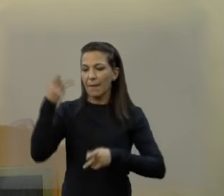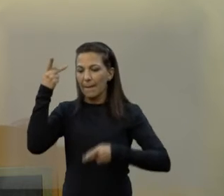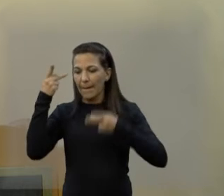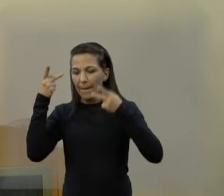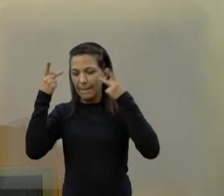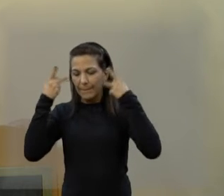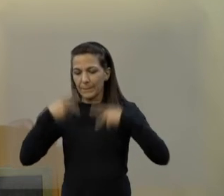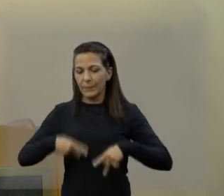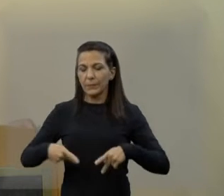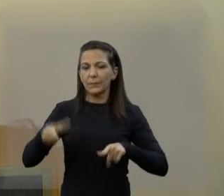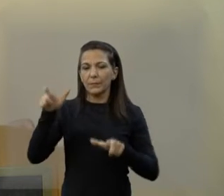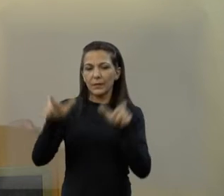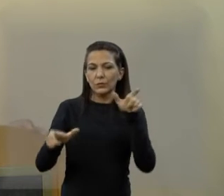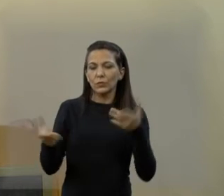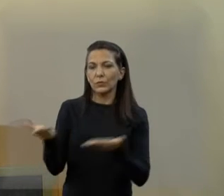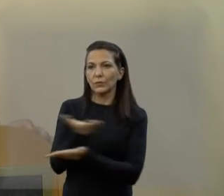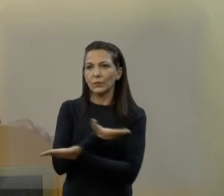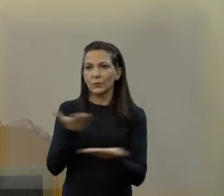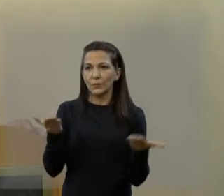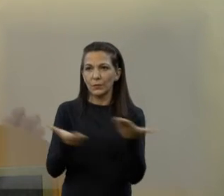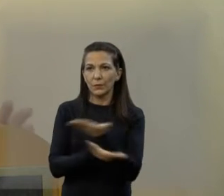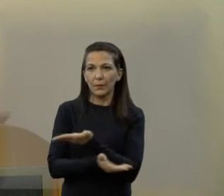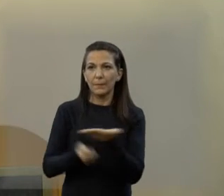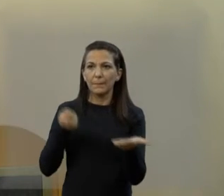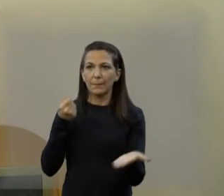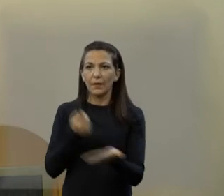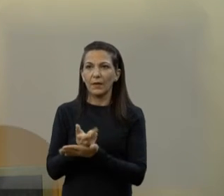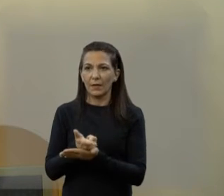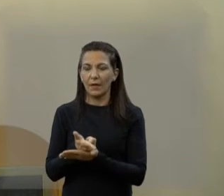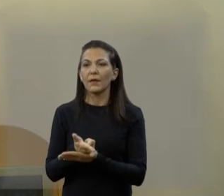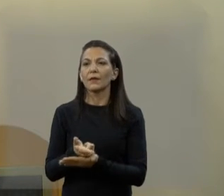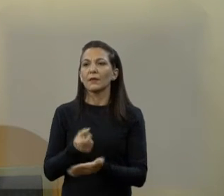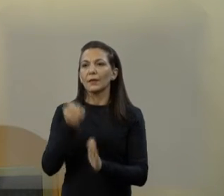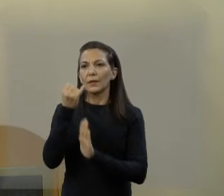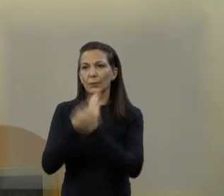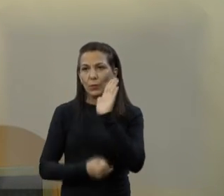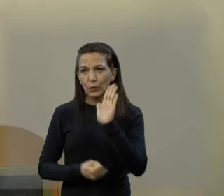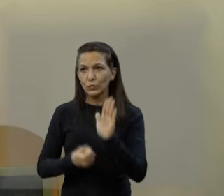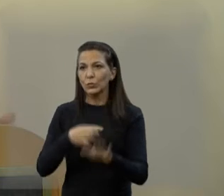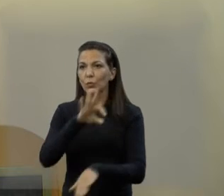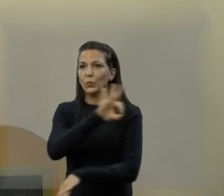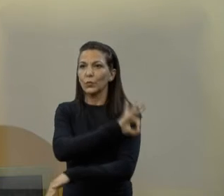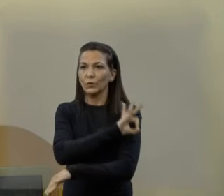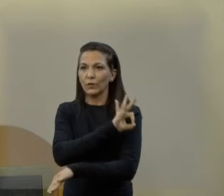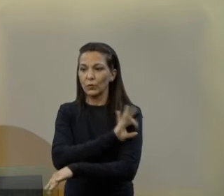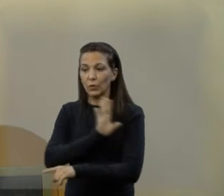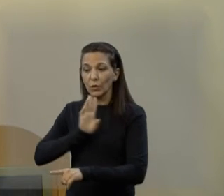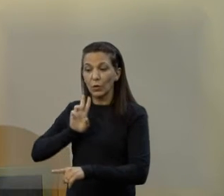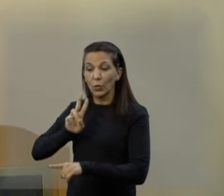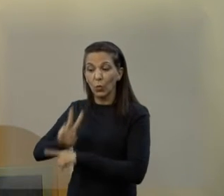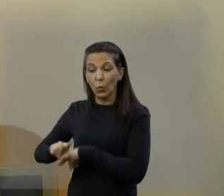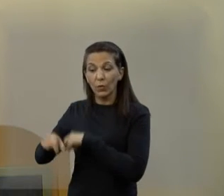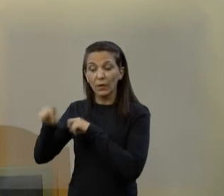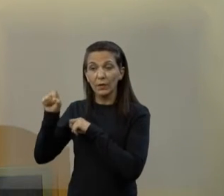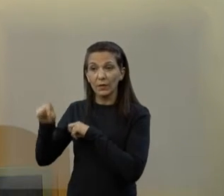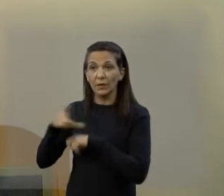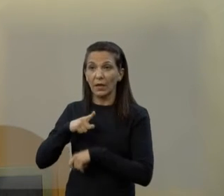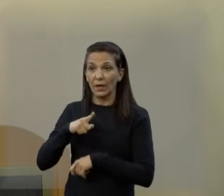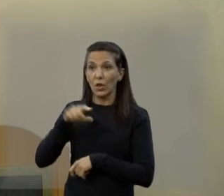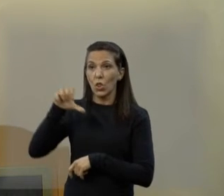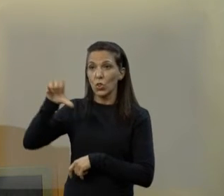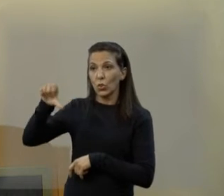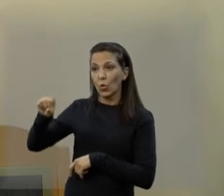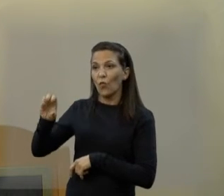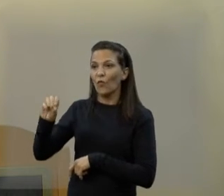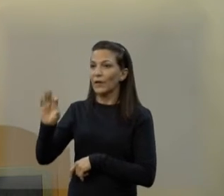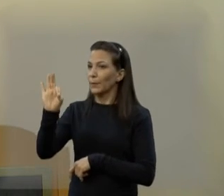pagando nossos impostos e pedindo para que a prefeitura cuide de si próprios públicos para que todos tenham acesso agora noventa